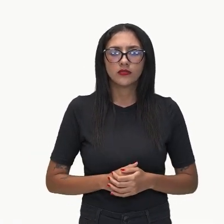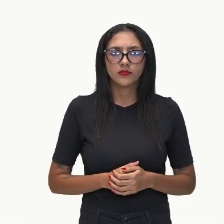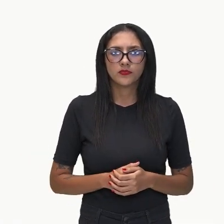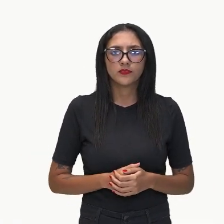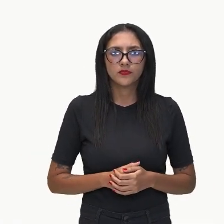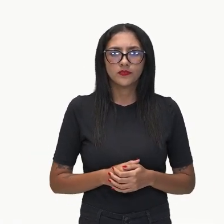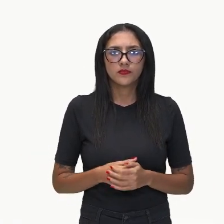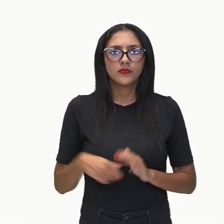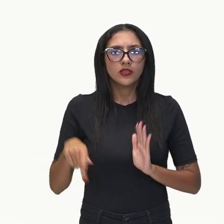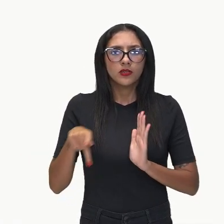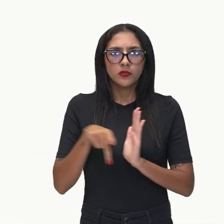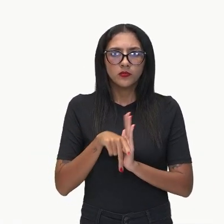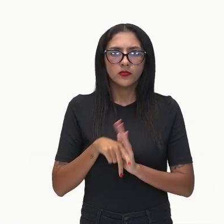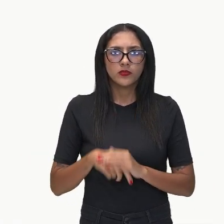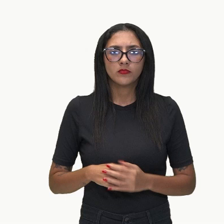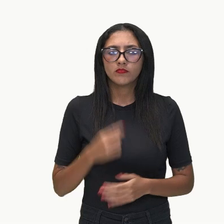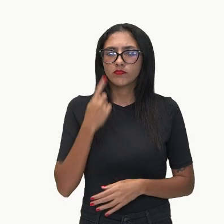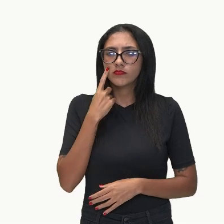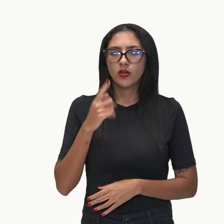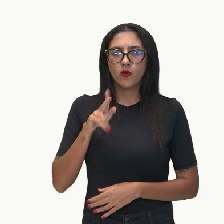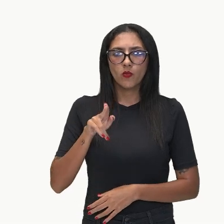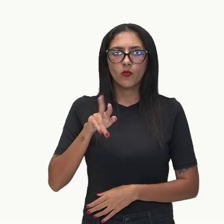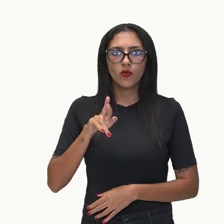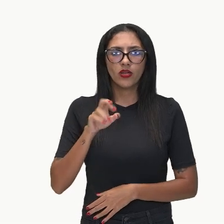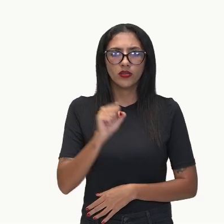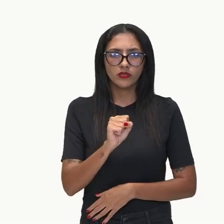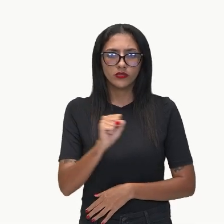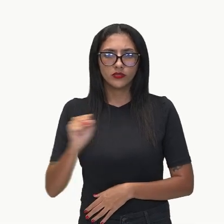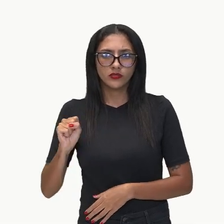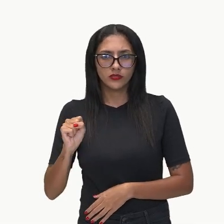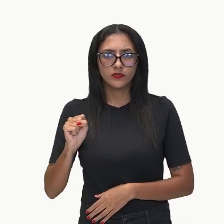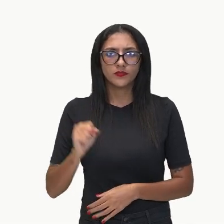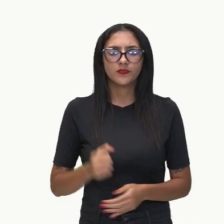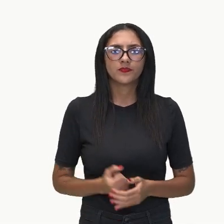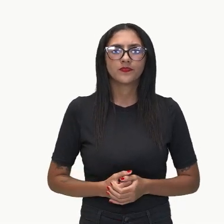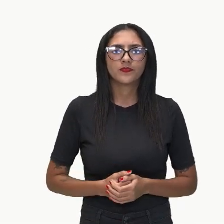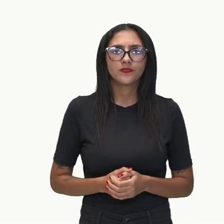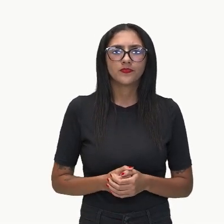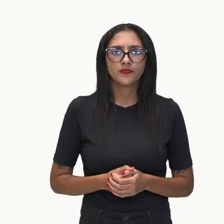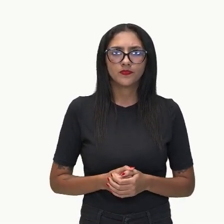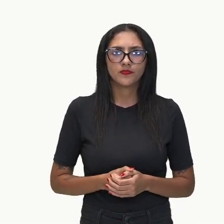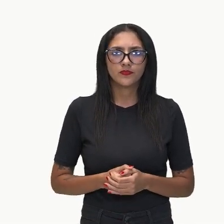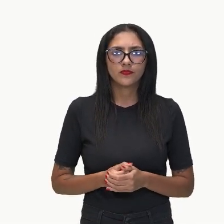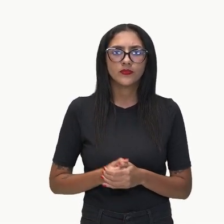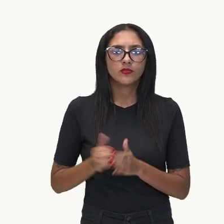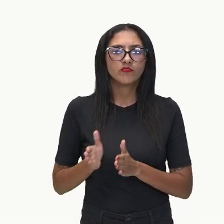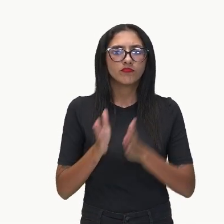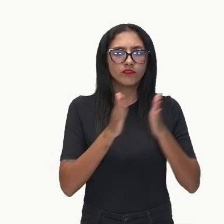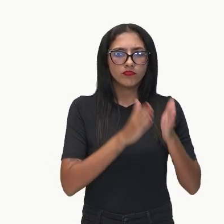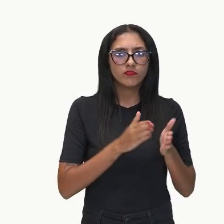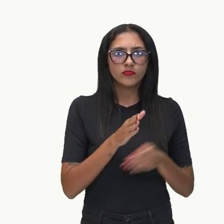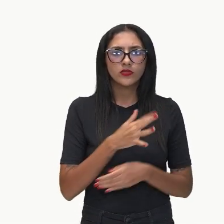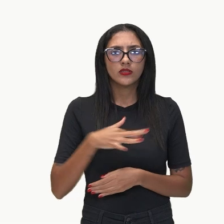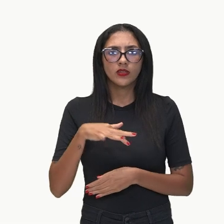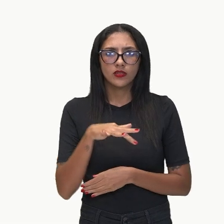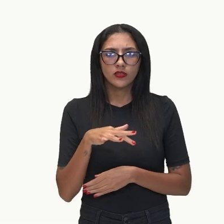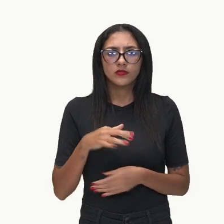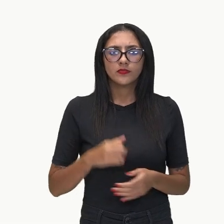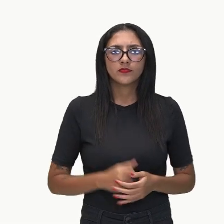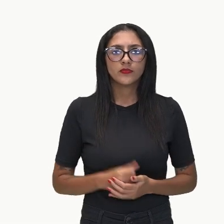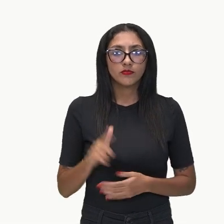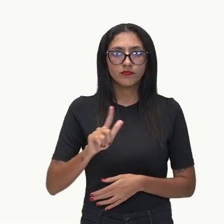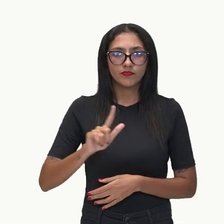das Repúblicas Socialistas Soviéticas, e nós temos a outra parte, que é a parte ocidental, então aqui oriental para o leste,